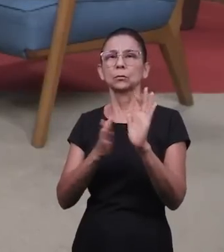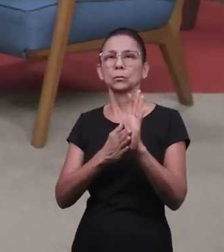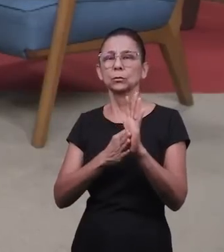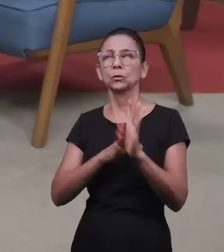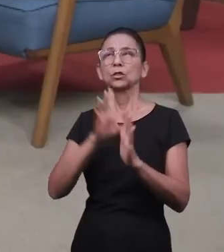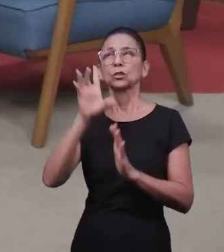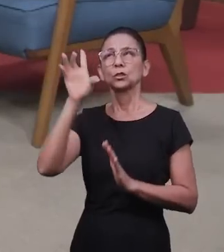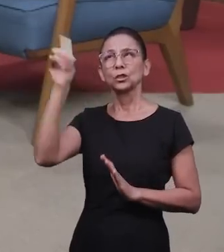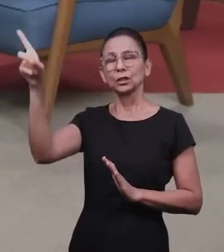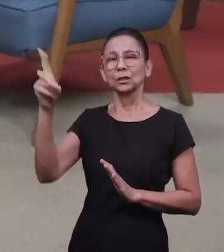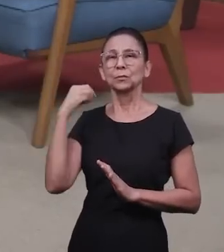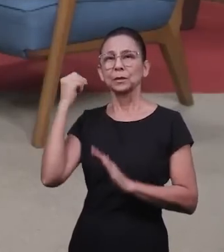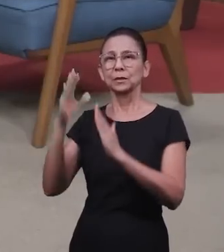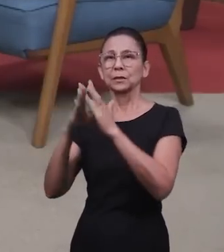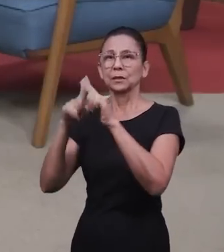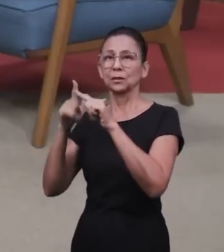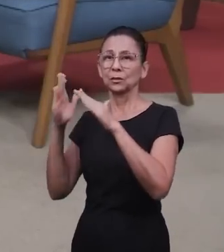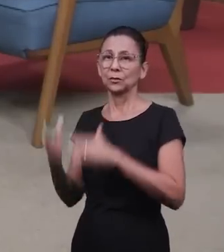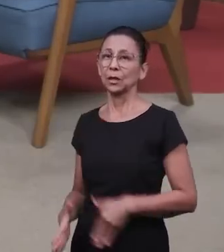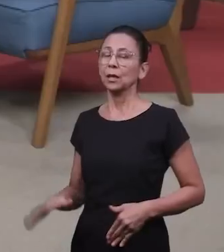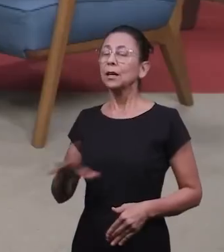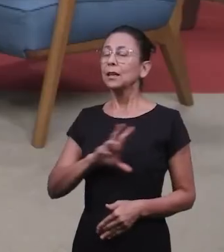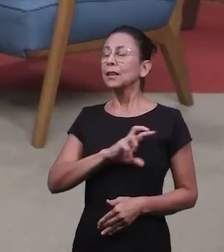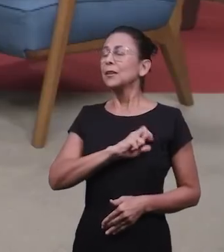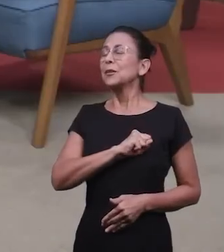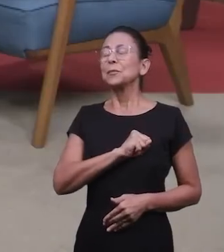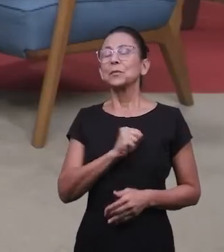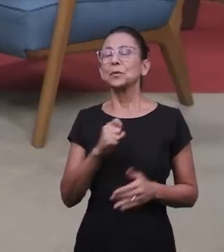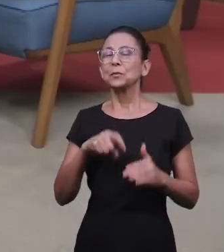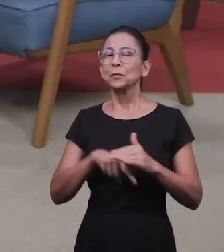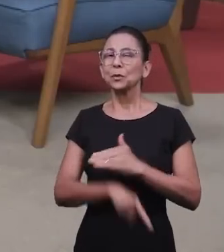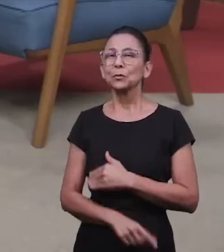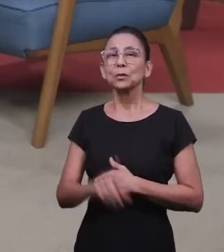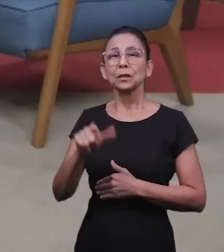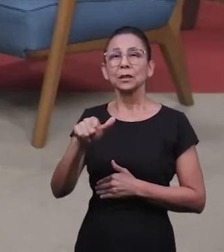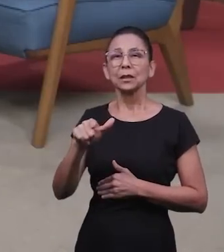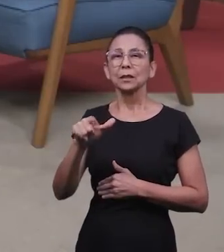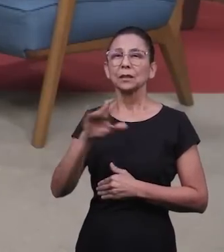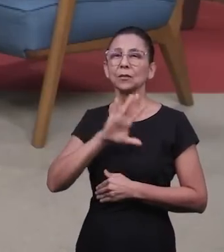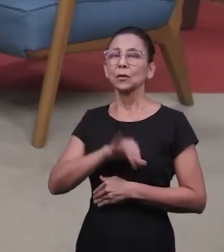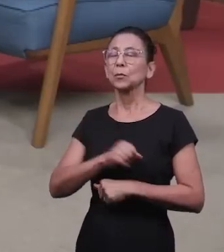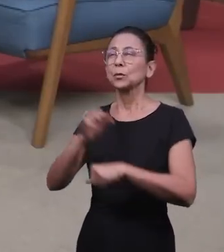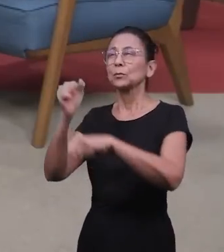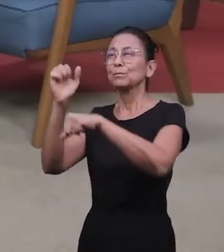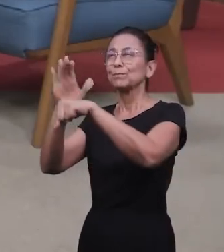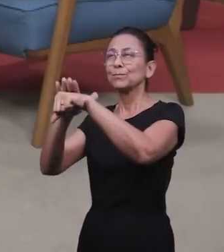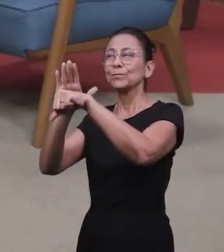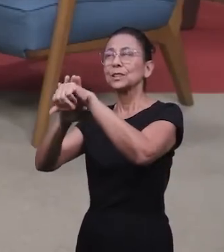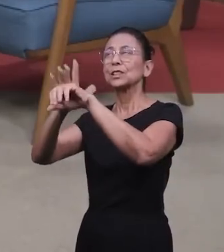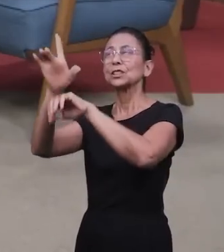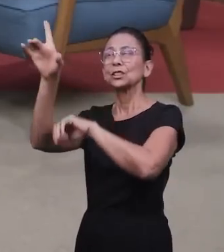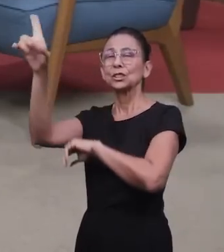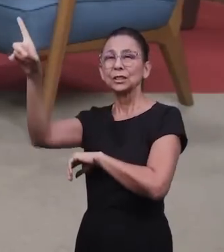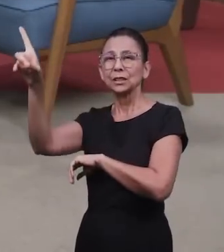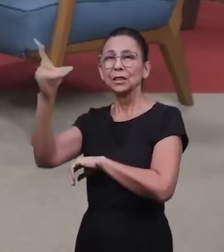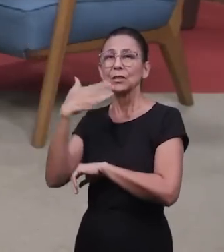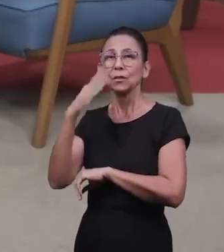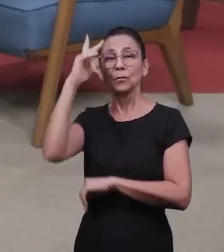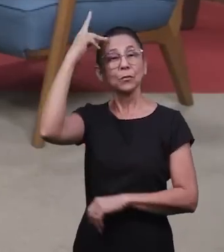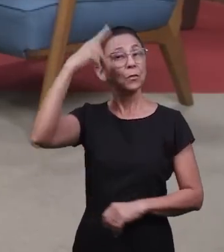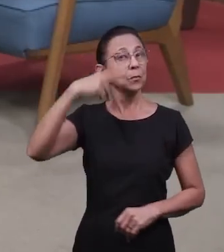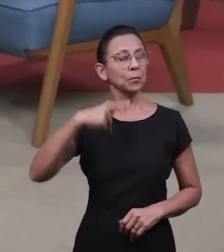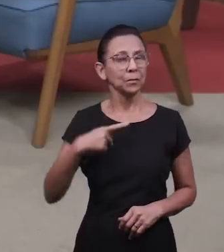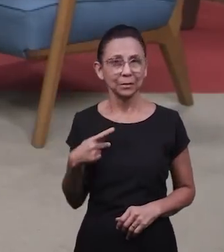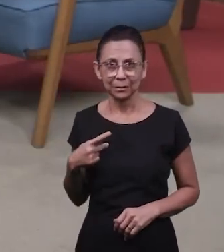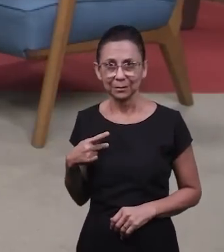igreja fiel e do maior amor que já existiu, o amor de Deus pelo homem. Nesse livro,